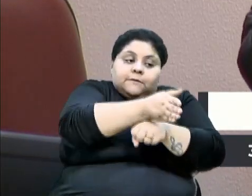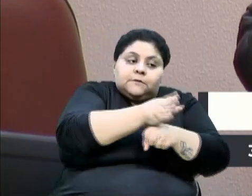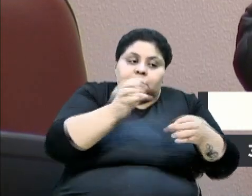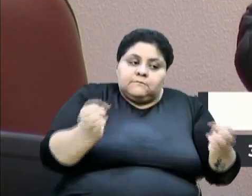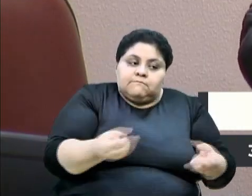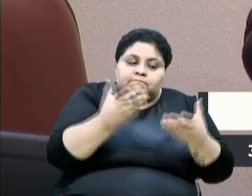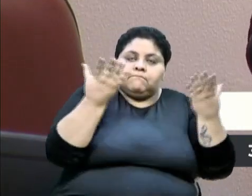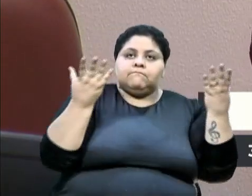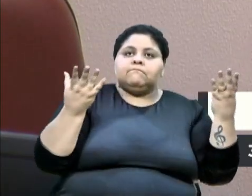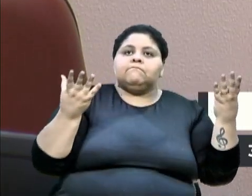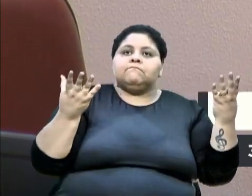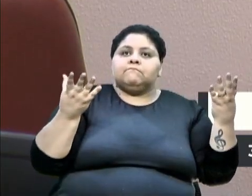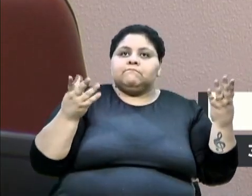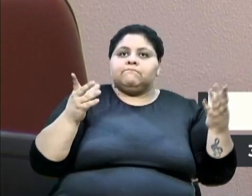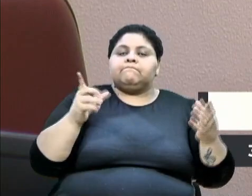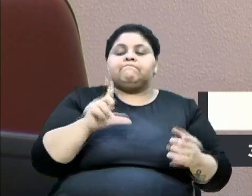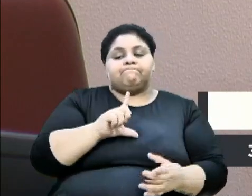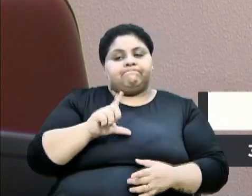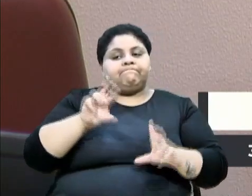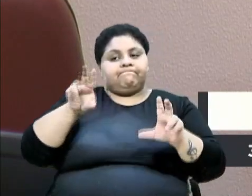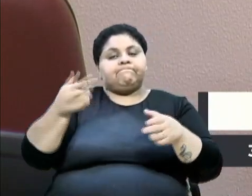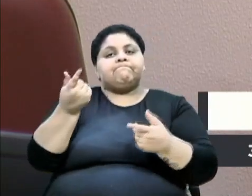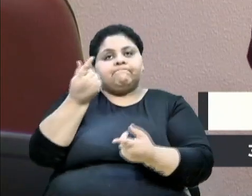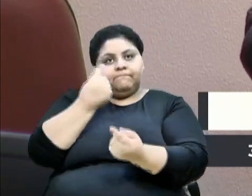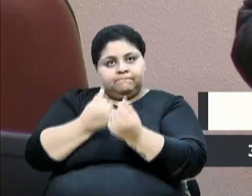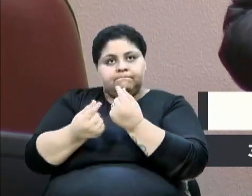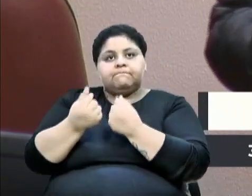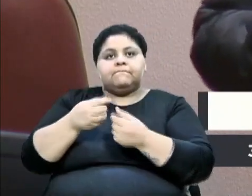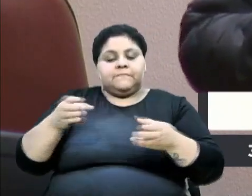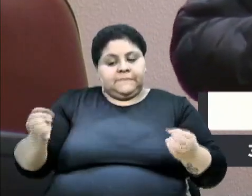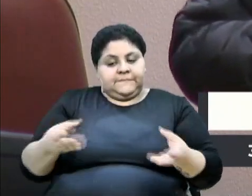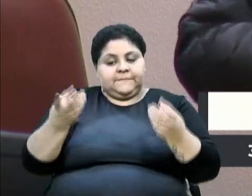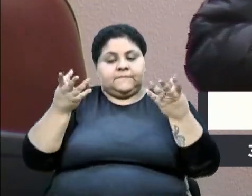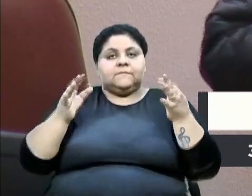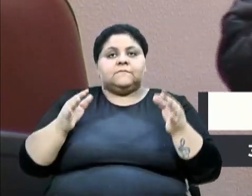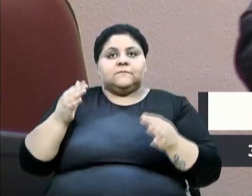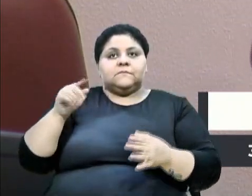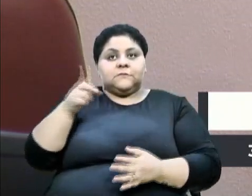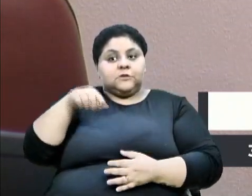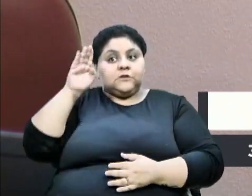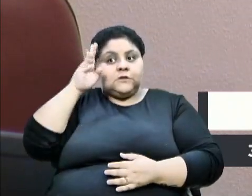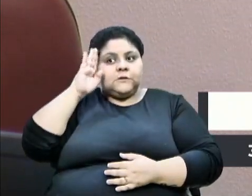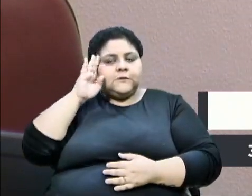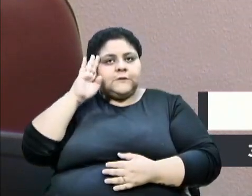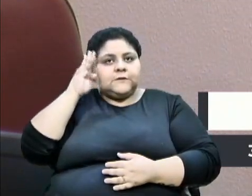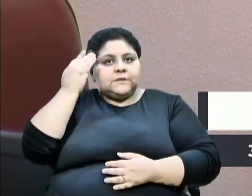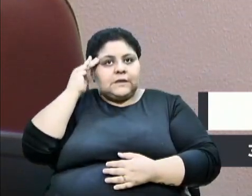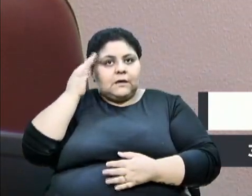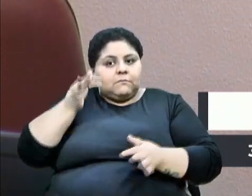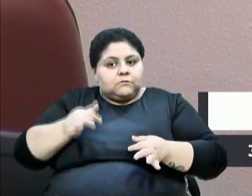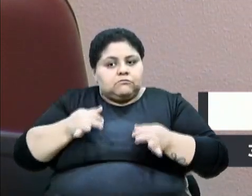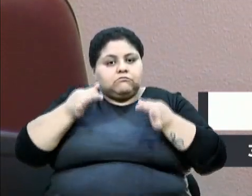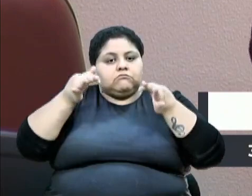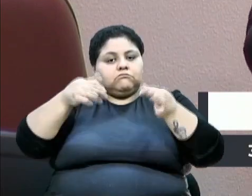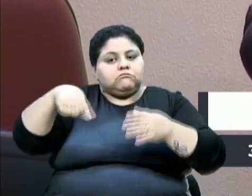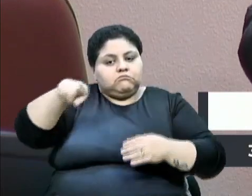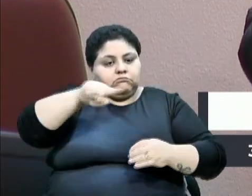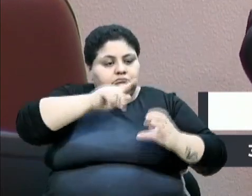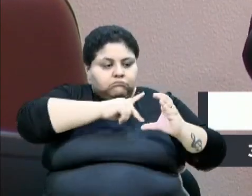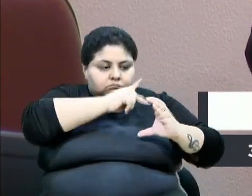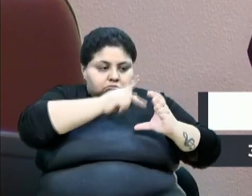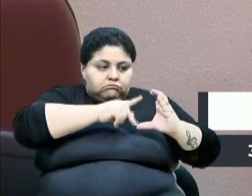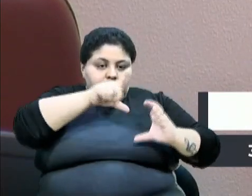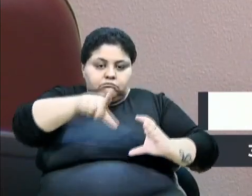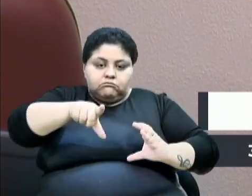questão financeira da festa, a gente sabe que futuramente veio até o presidente e essa casa terá a decisão de votar